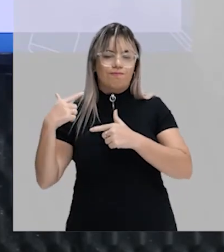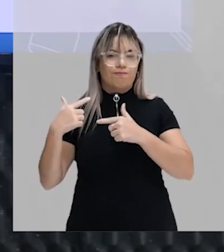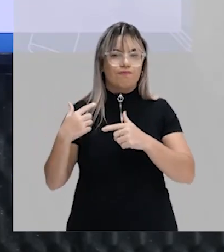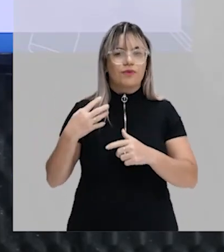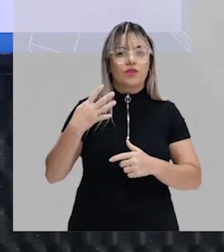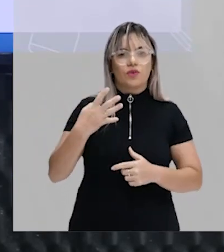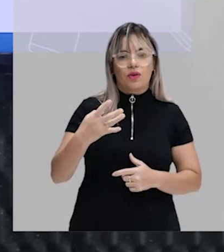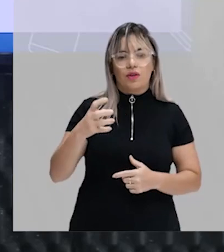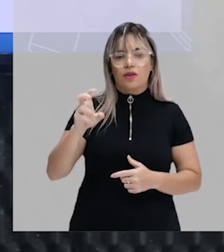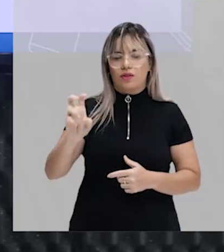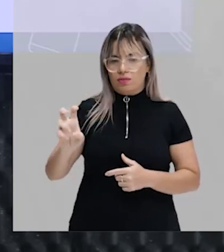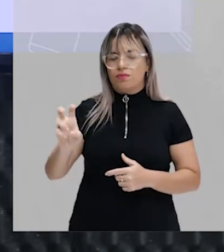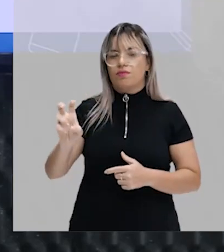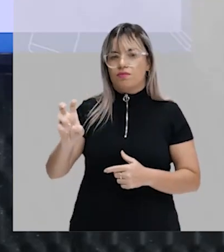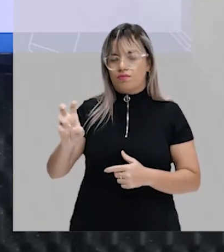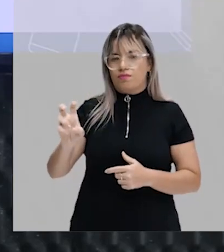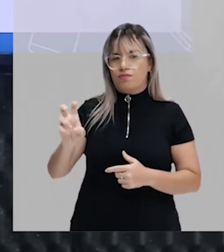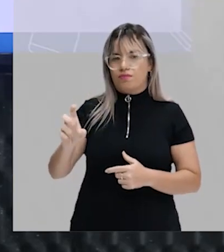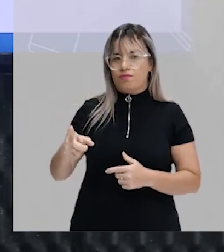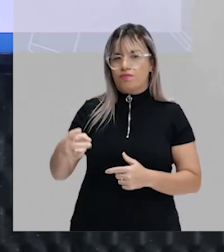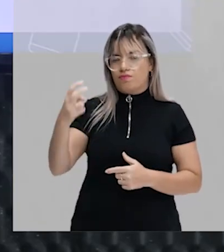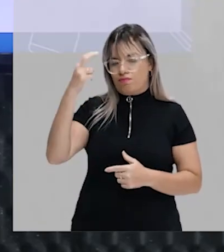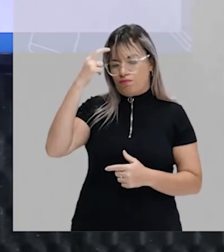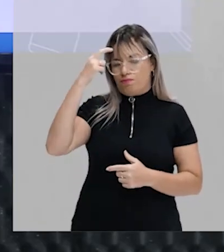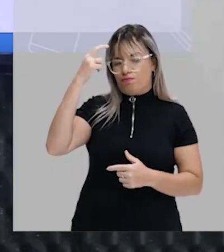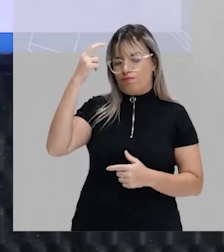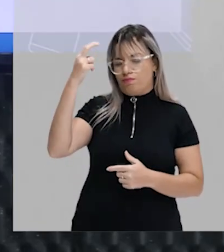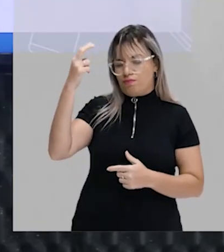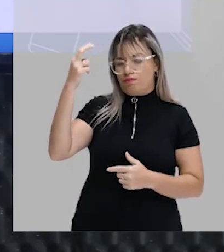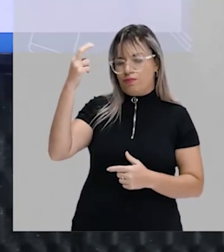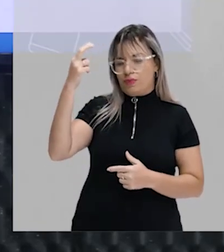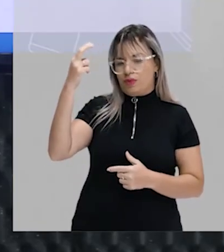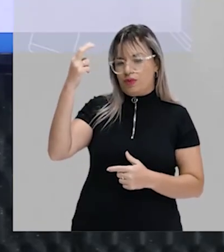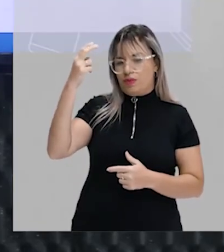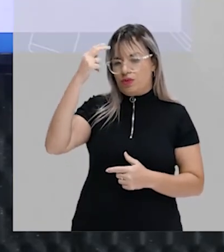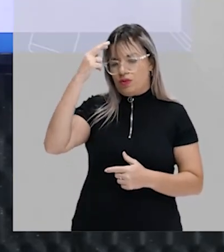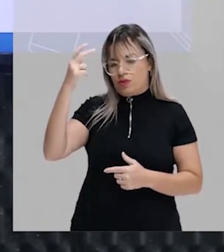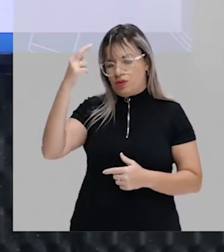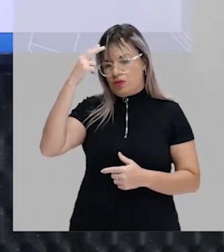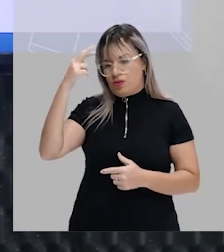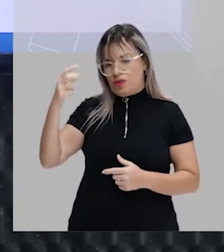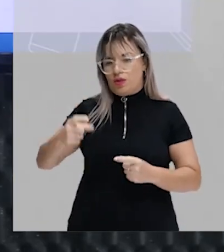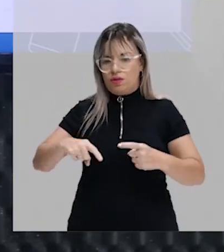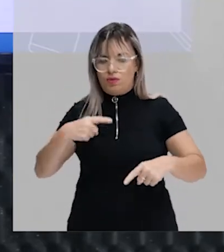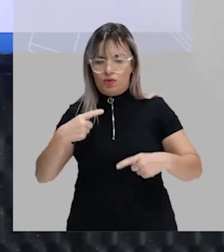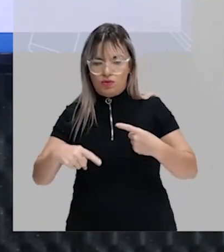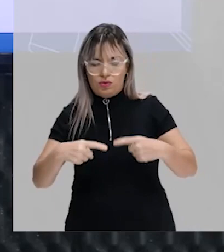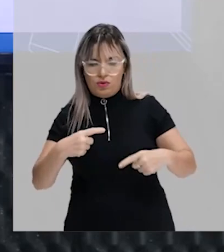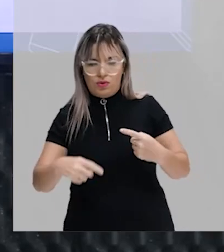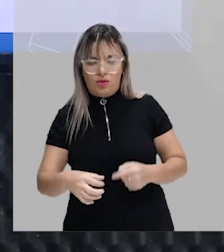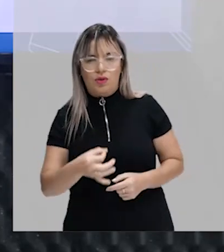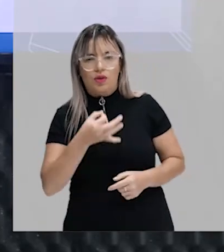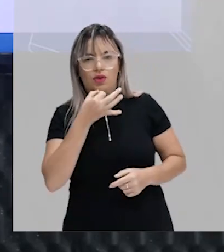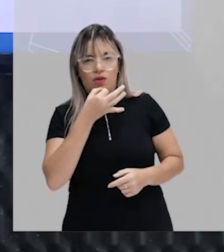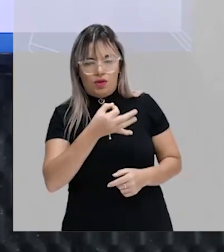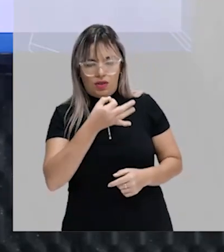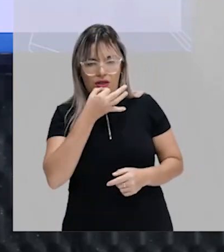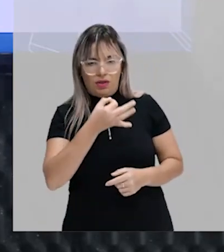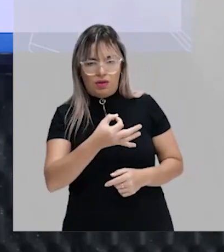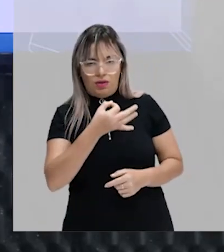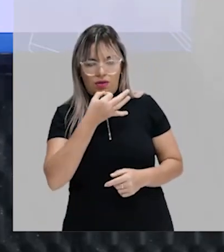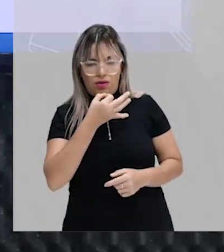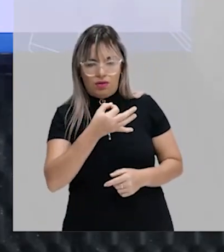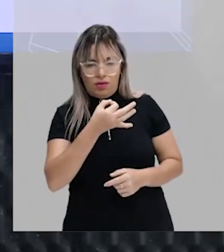leitura mais voltada para a realidade dos fatos. E essa crítica, né, os autores são mais da